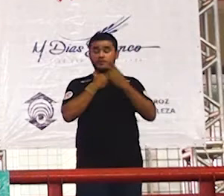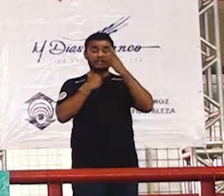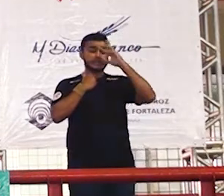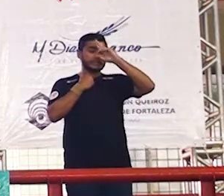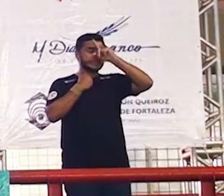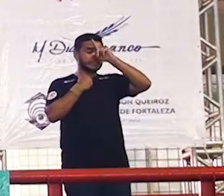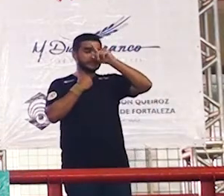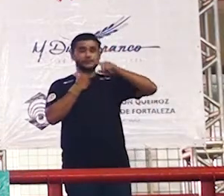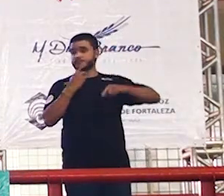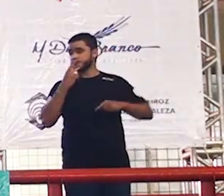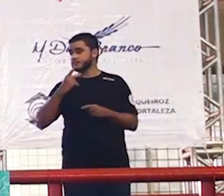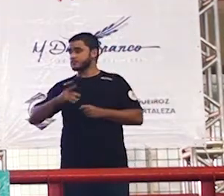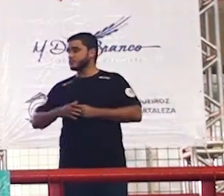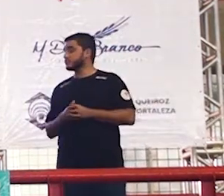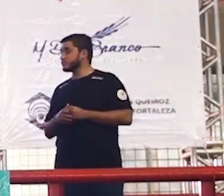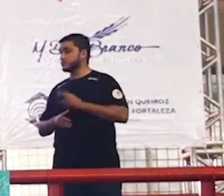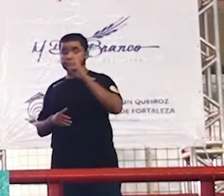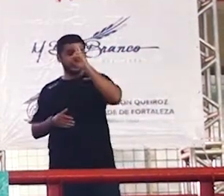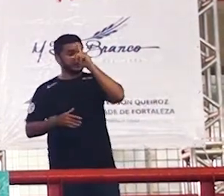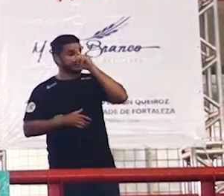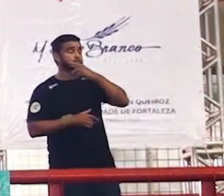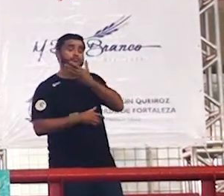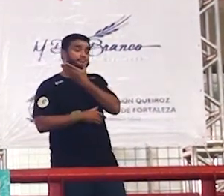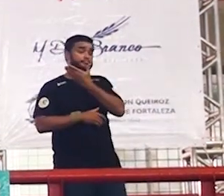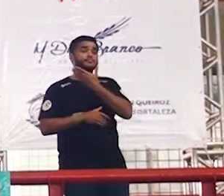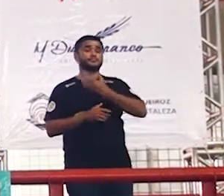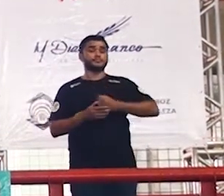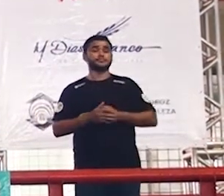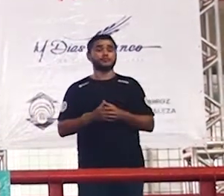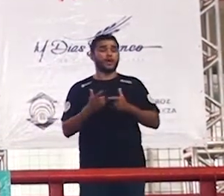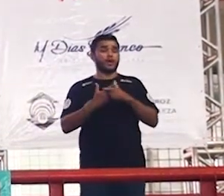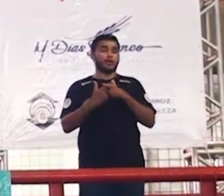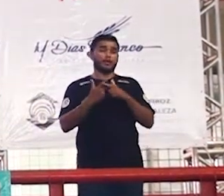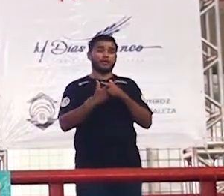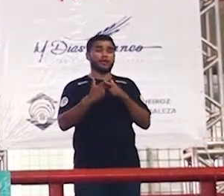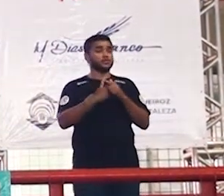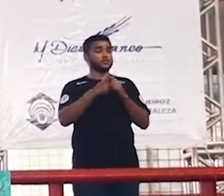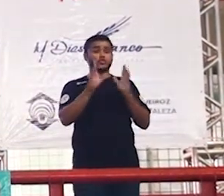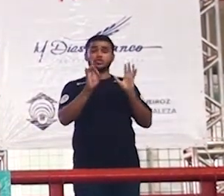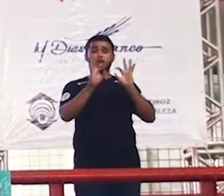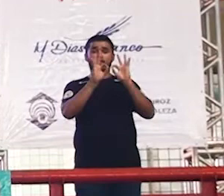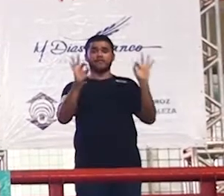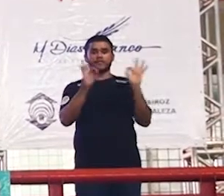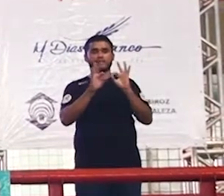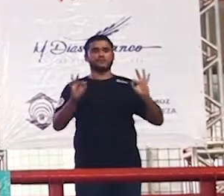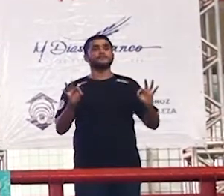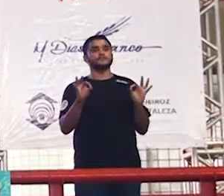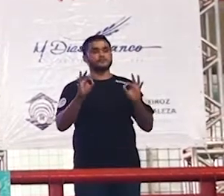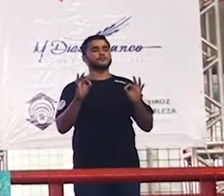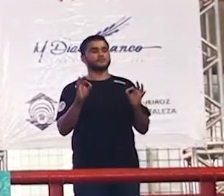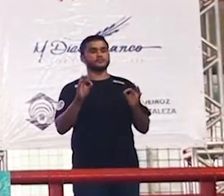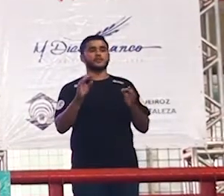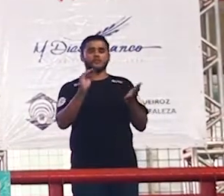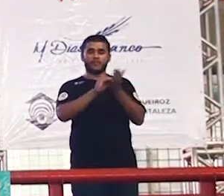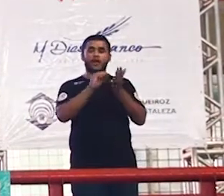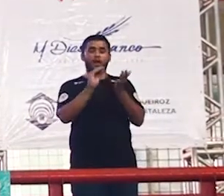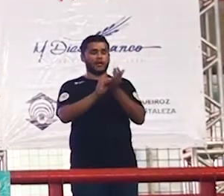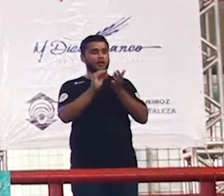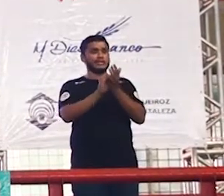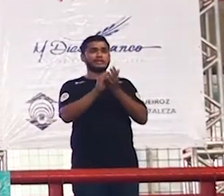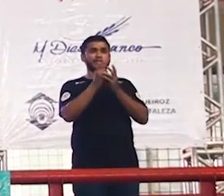ambiguidade foi intencional? Não. Foi problema de construção do texto. Foi incompetência